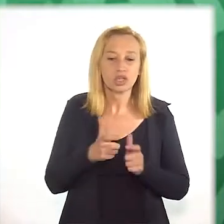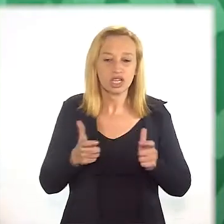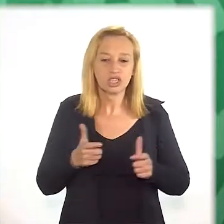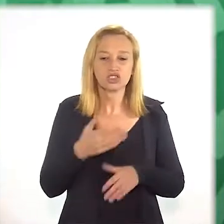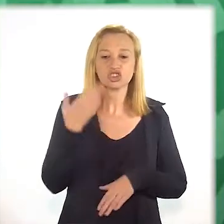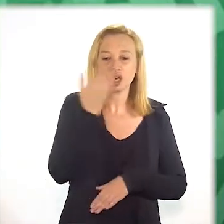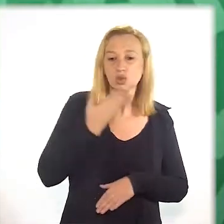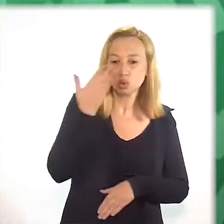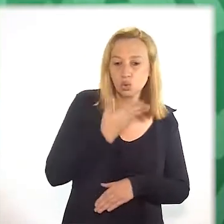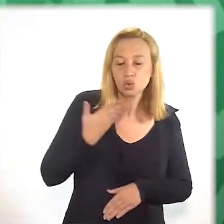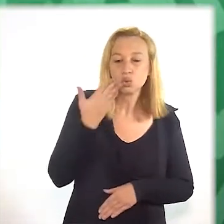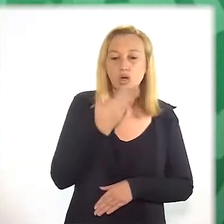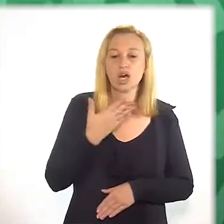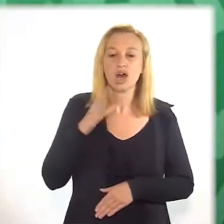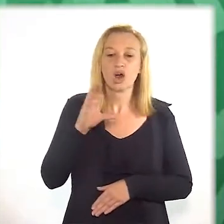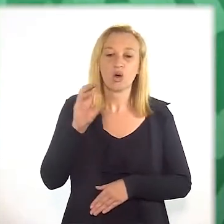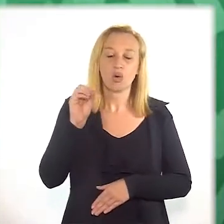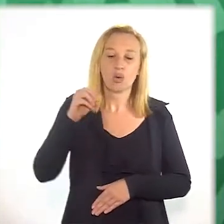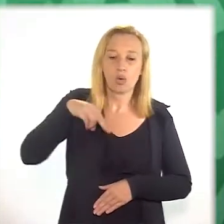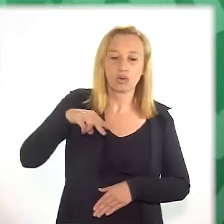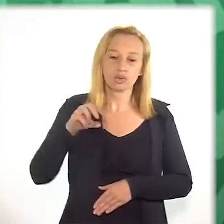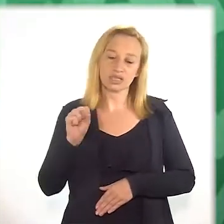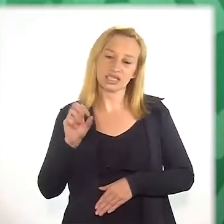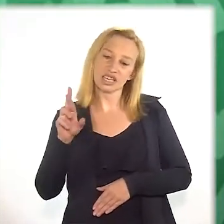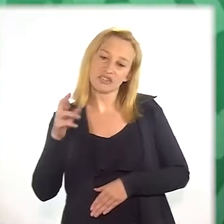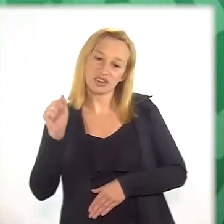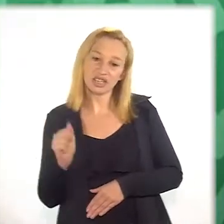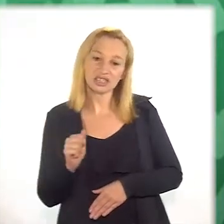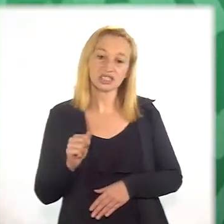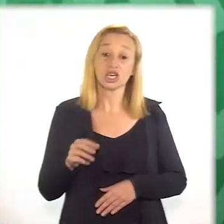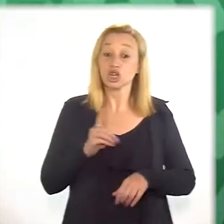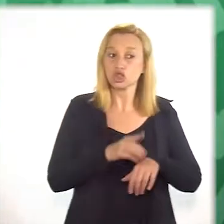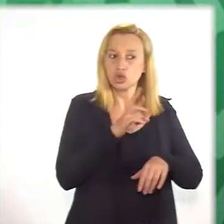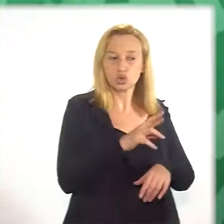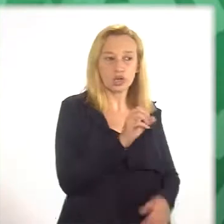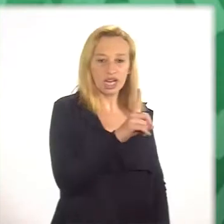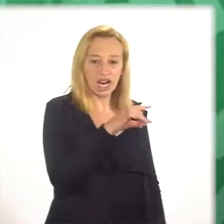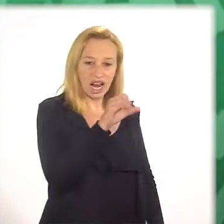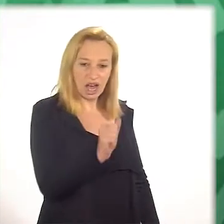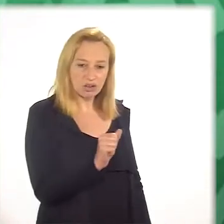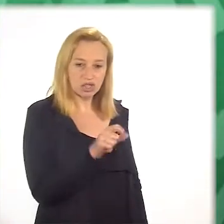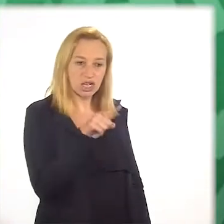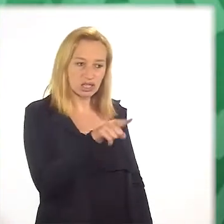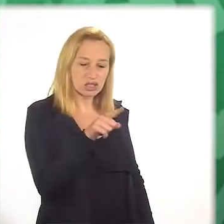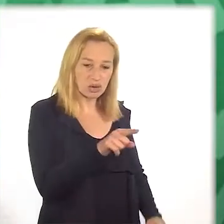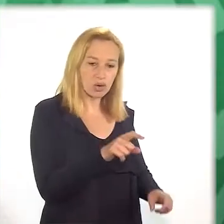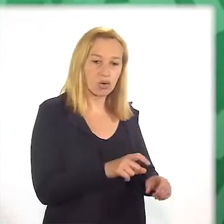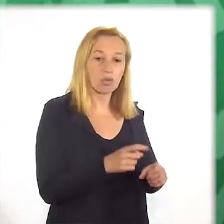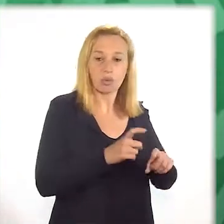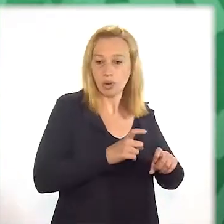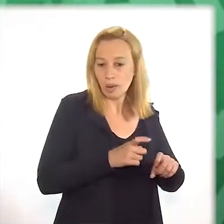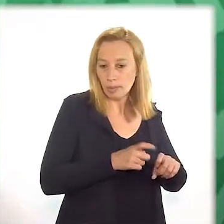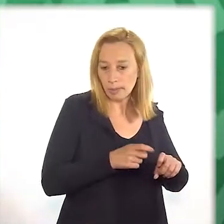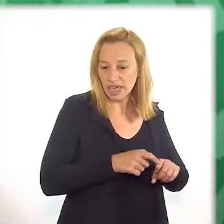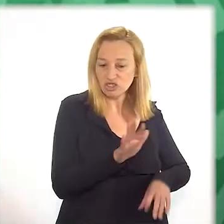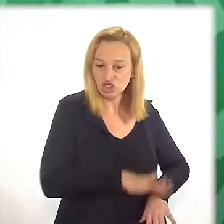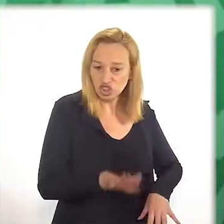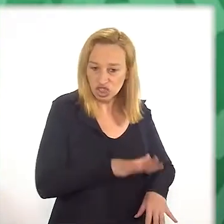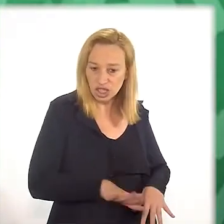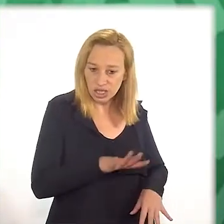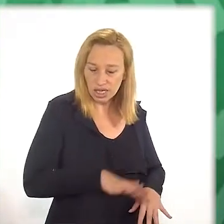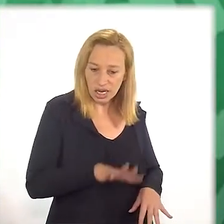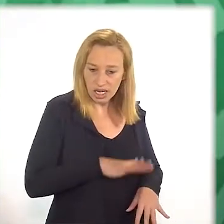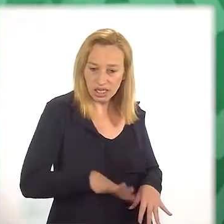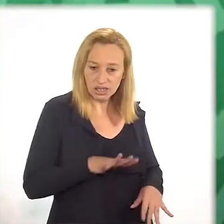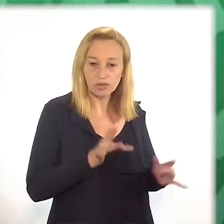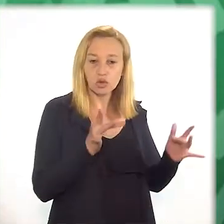né, conservantes. Doutora Cláudia, a senhora como endocrinologista pediátrica aí, acredito que tenha muito contato